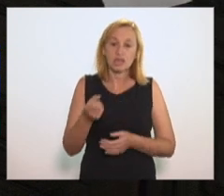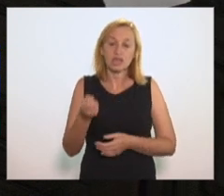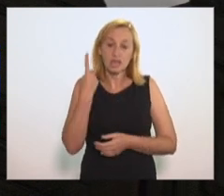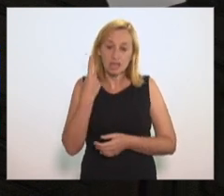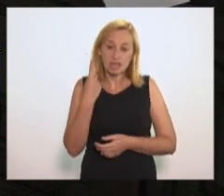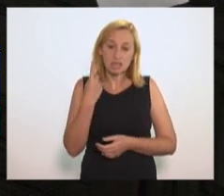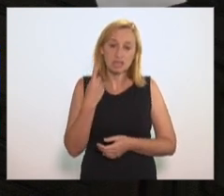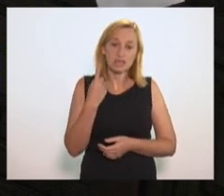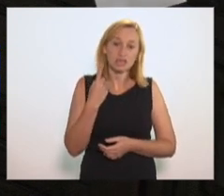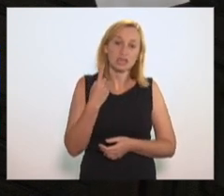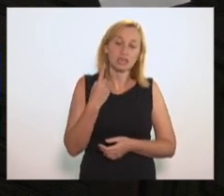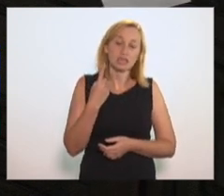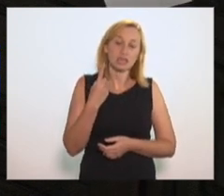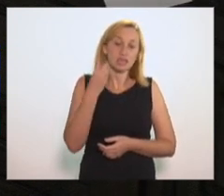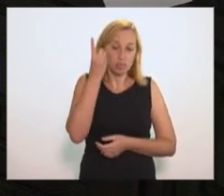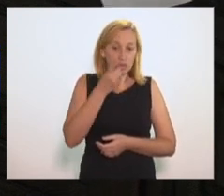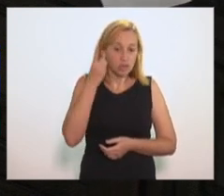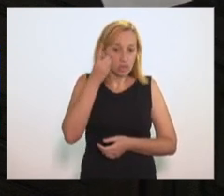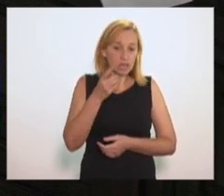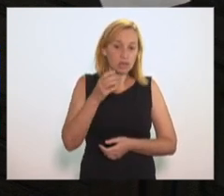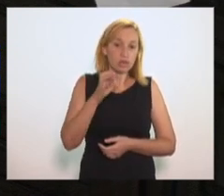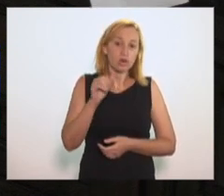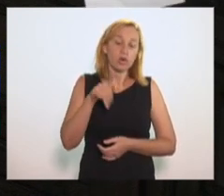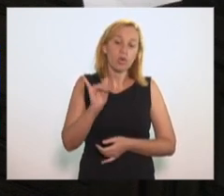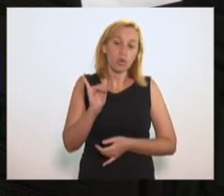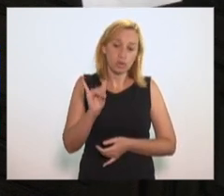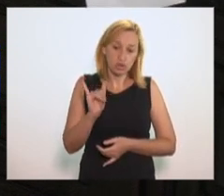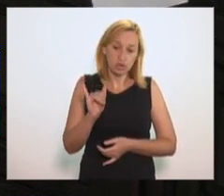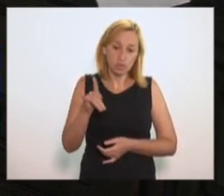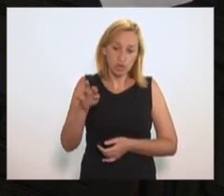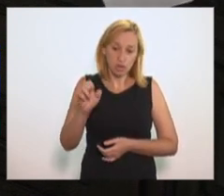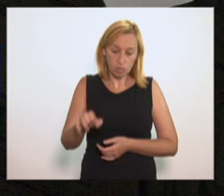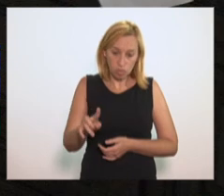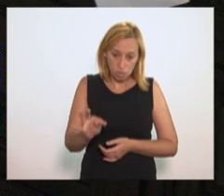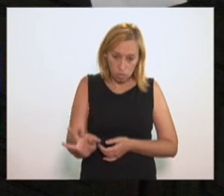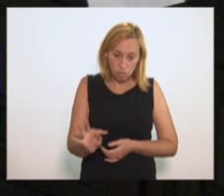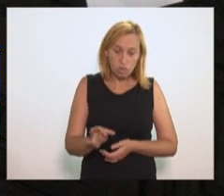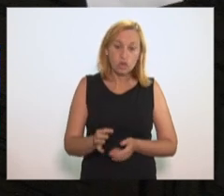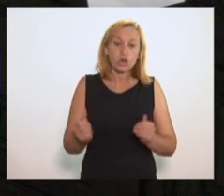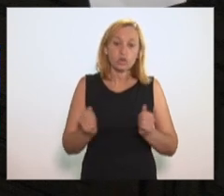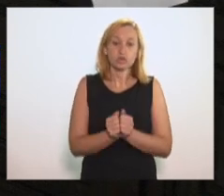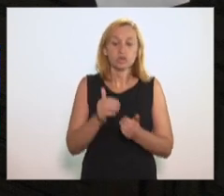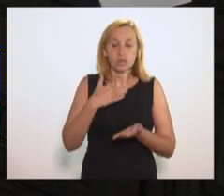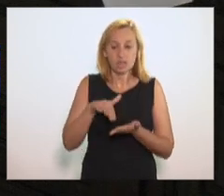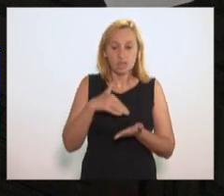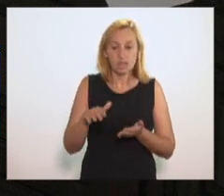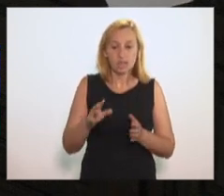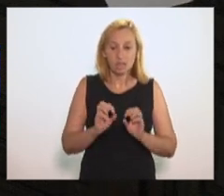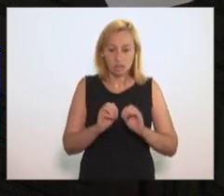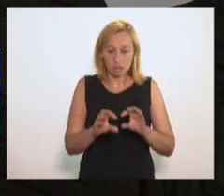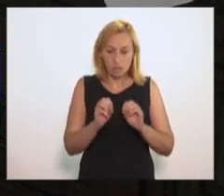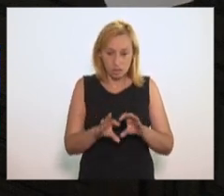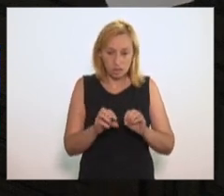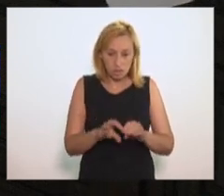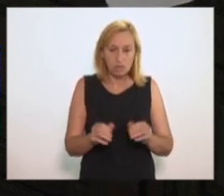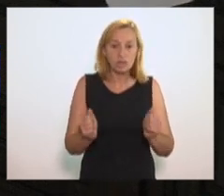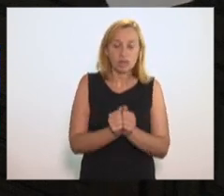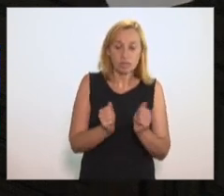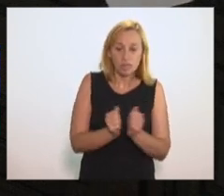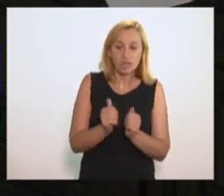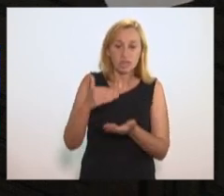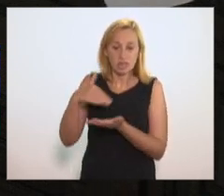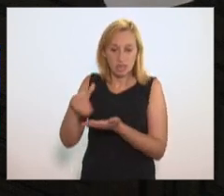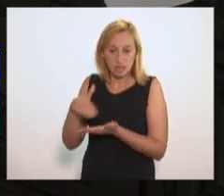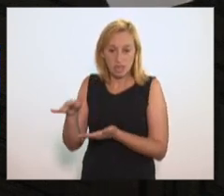Conte Bittencourt de acordo com o decreto conjunto da Secretaria de Estado de Educação com a Secretaria de Estado de Saúde